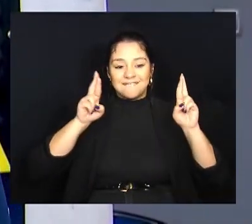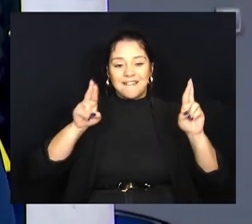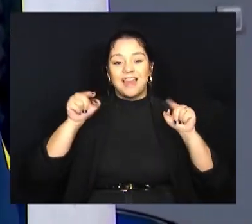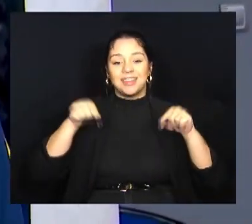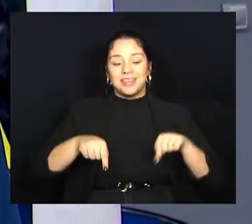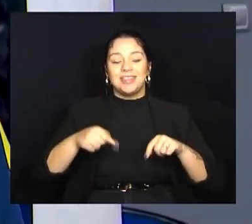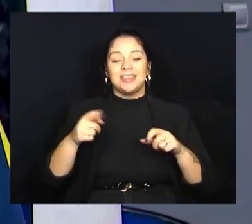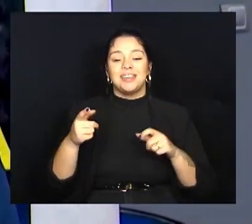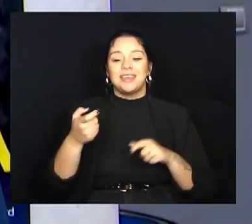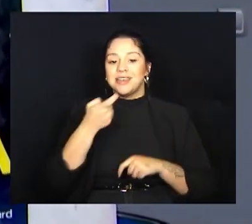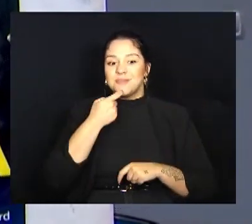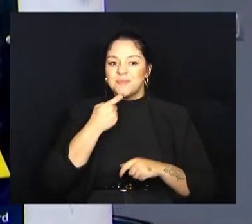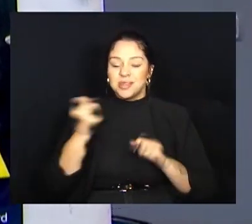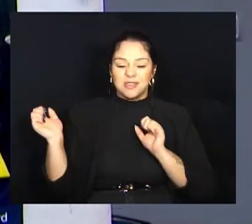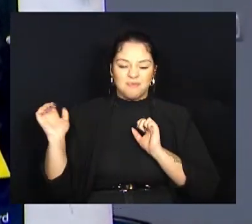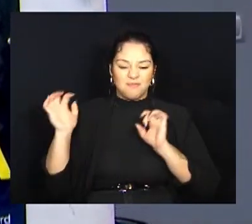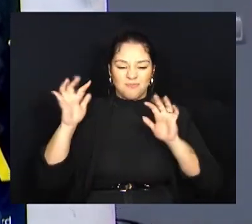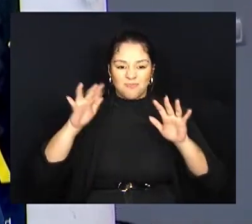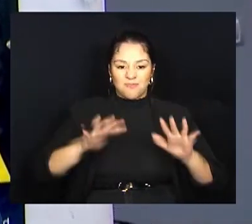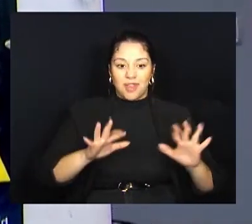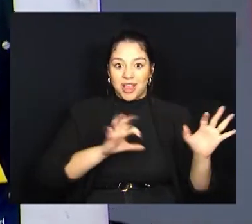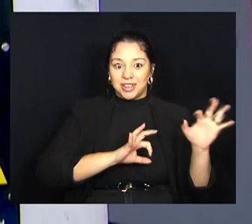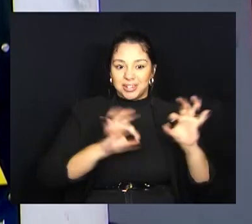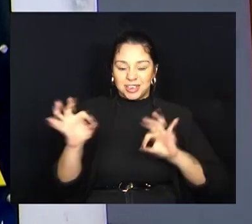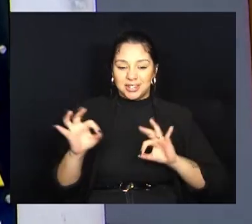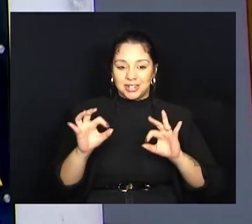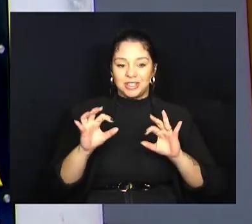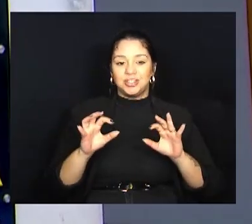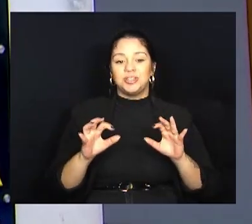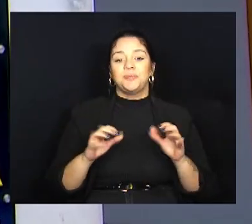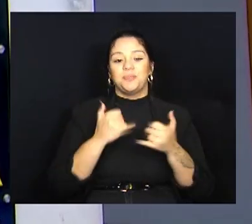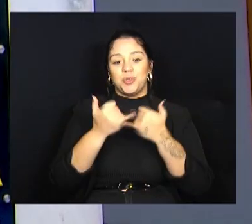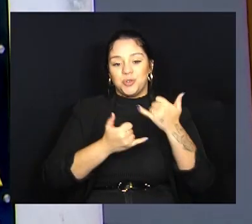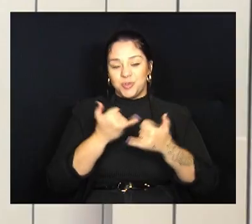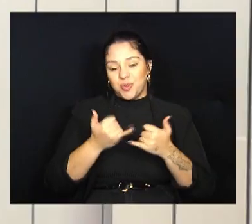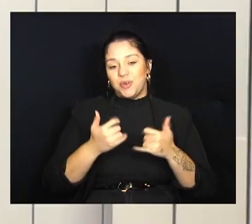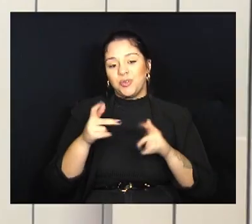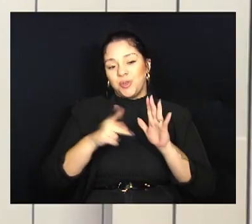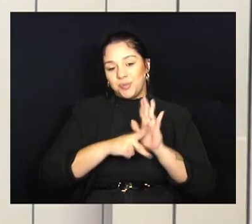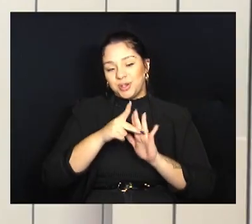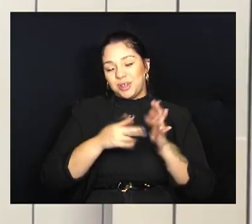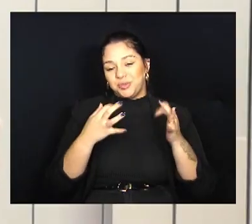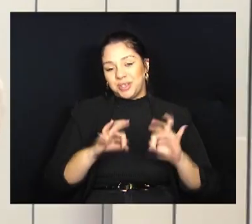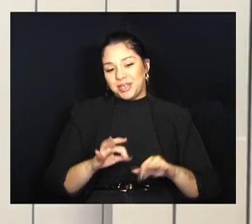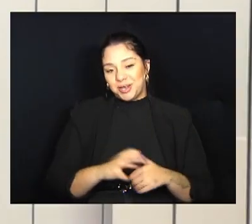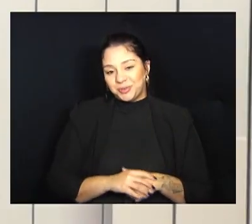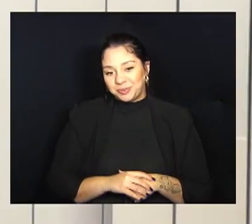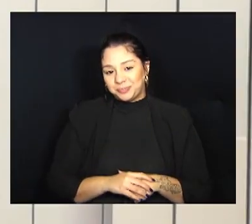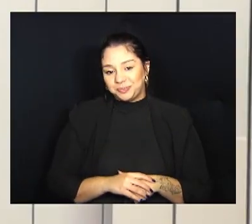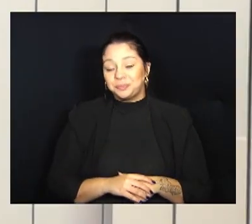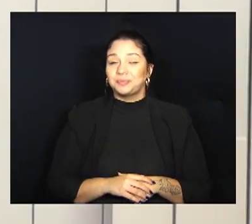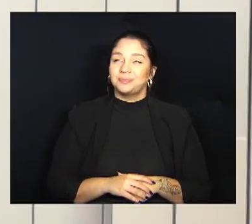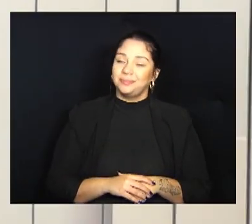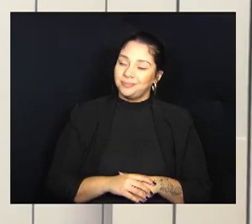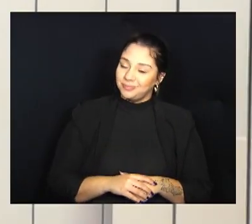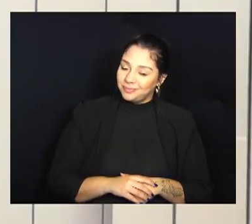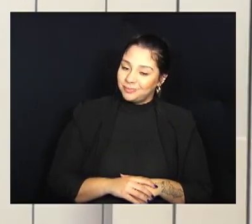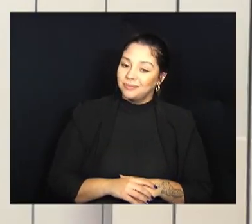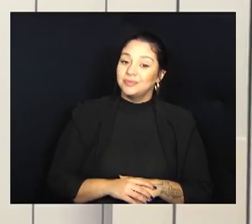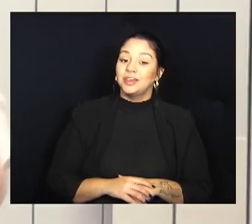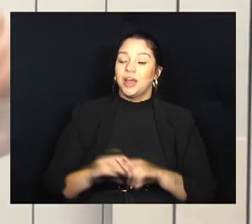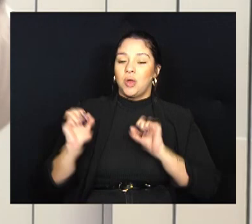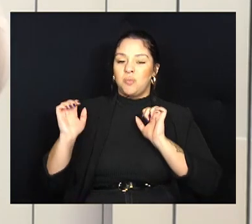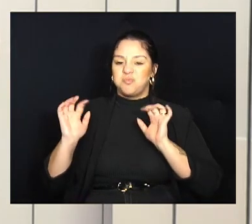venham assistir os jogos, nos apoiem, para que esse projeto dê muito certo. E certamente a torcida